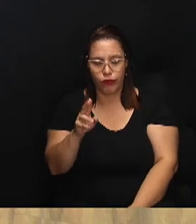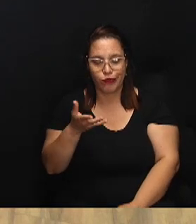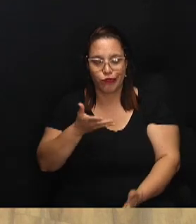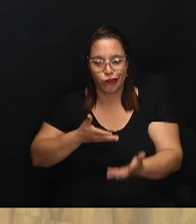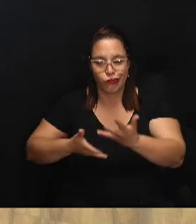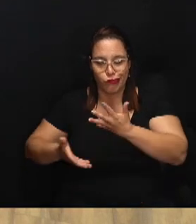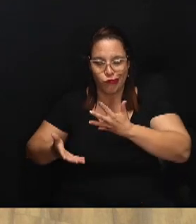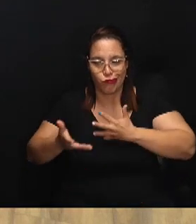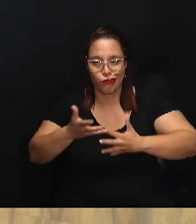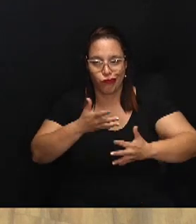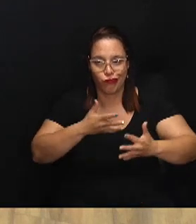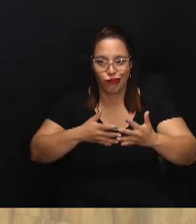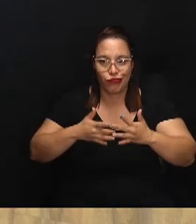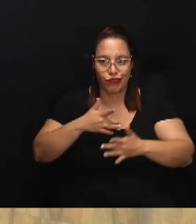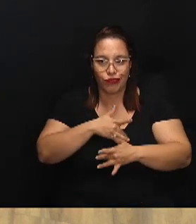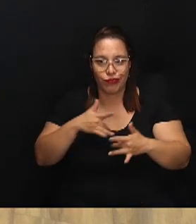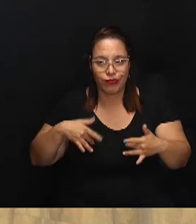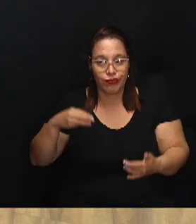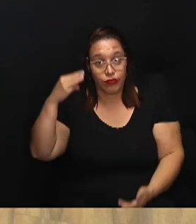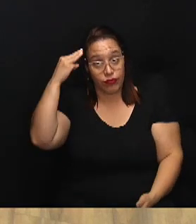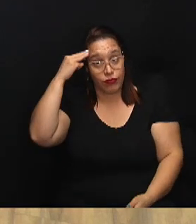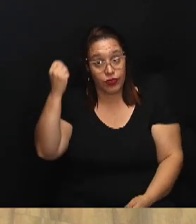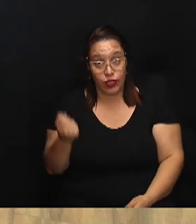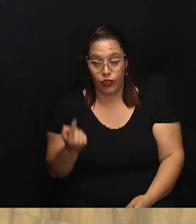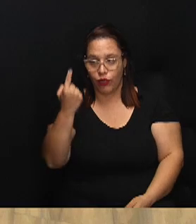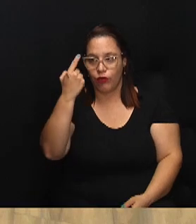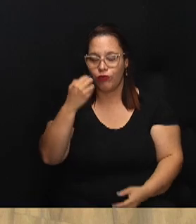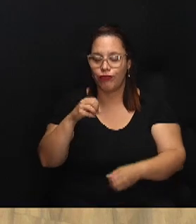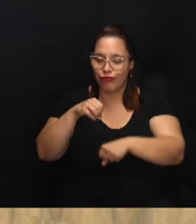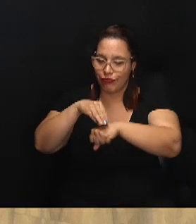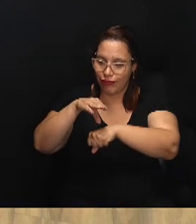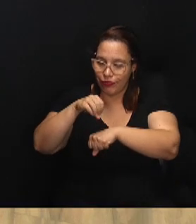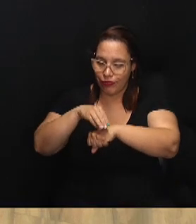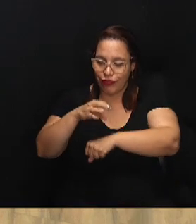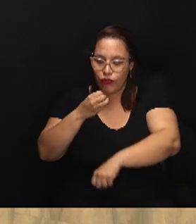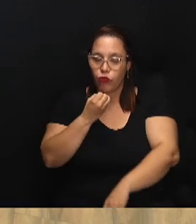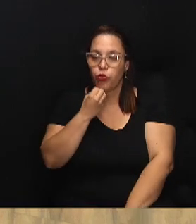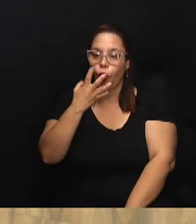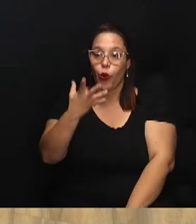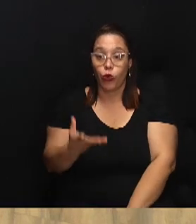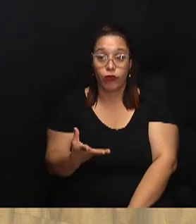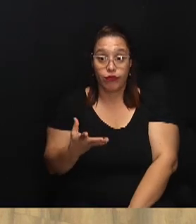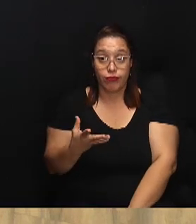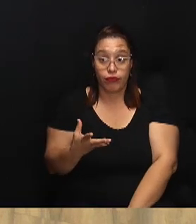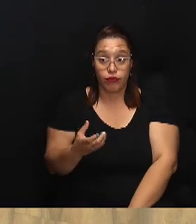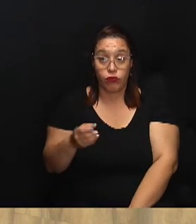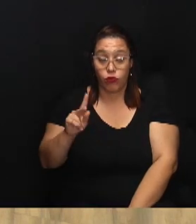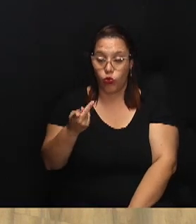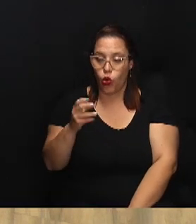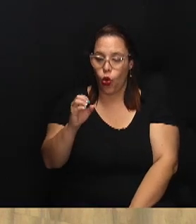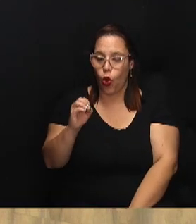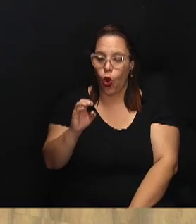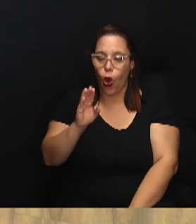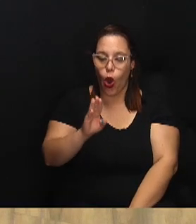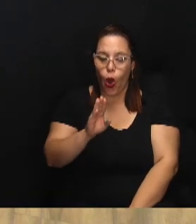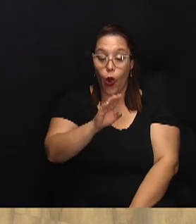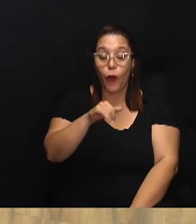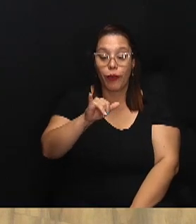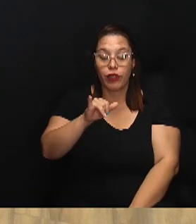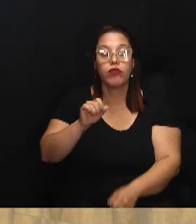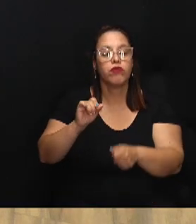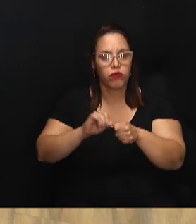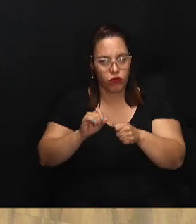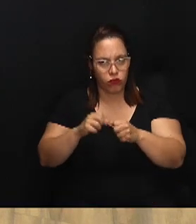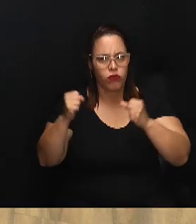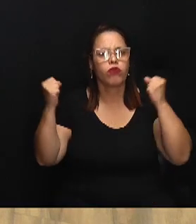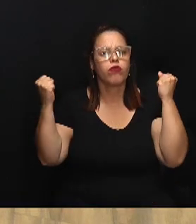envolve aí esse mundo da saúde mental. Primeiro, as dicas. Bom, a questão do hobby, né? Realmente, fazer alguma